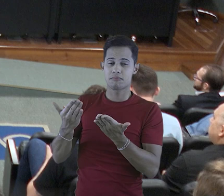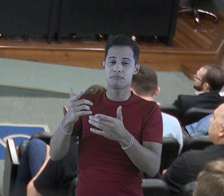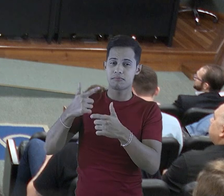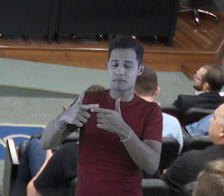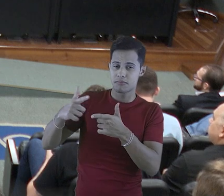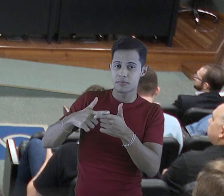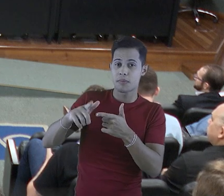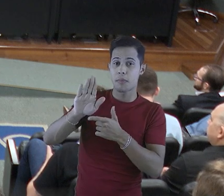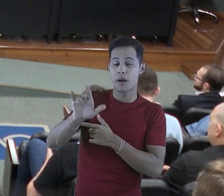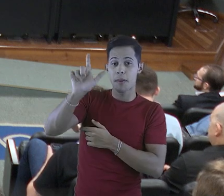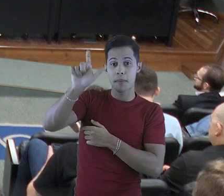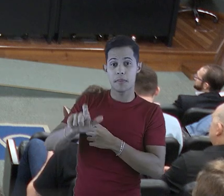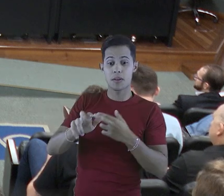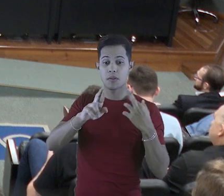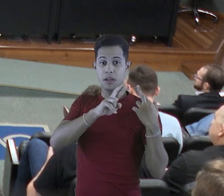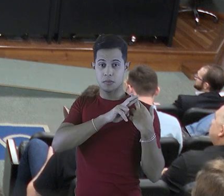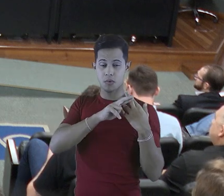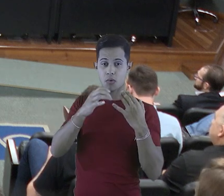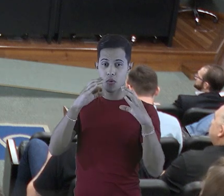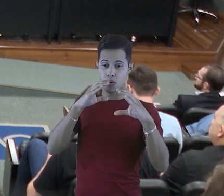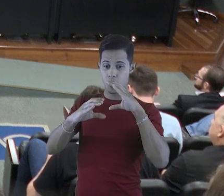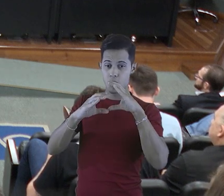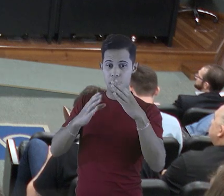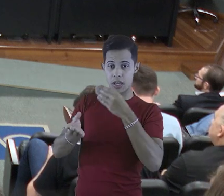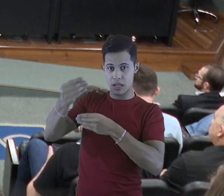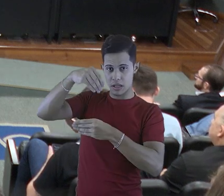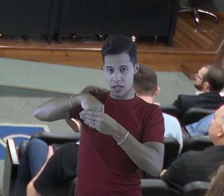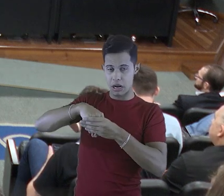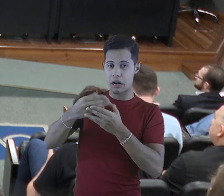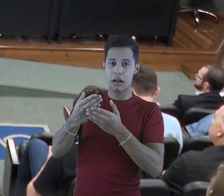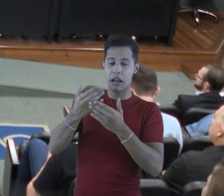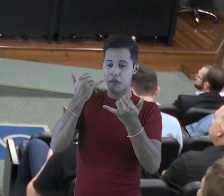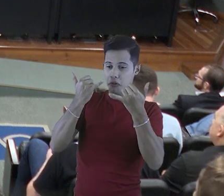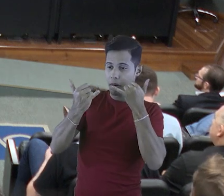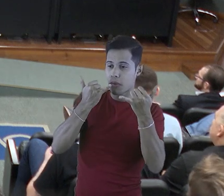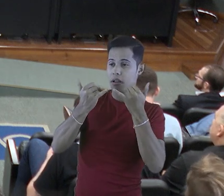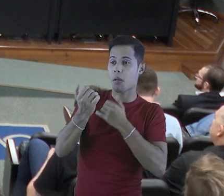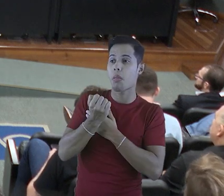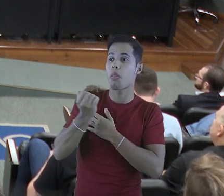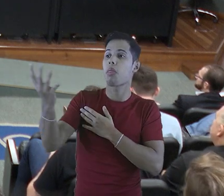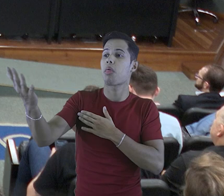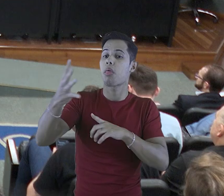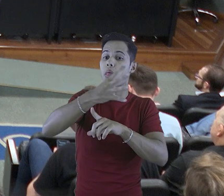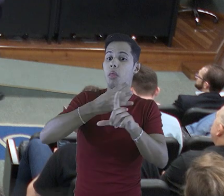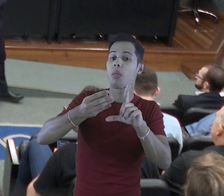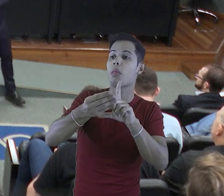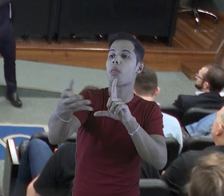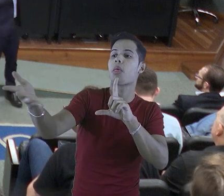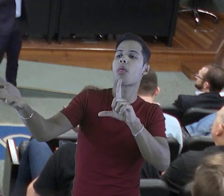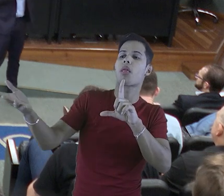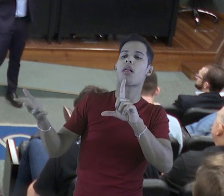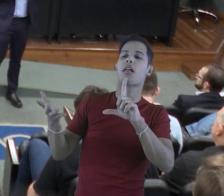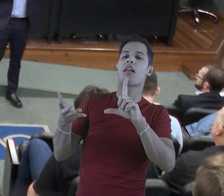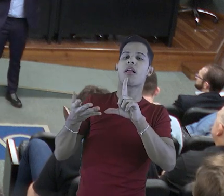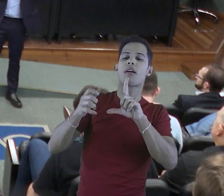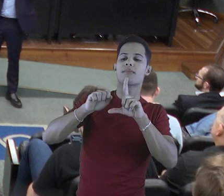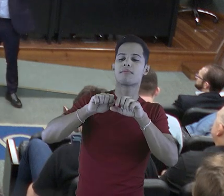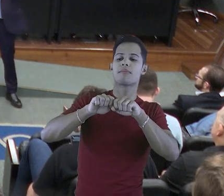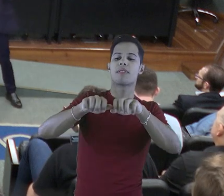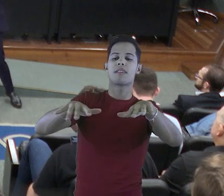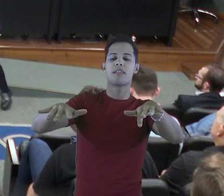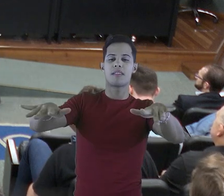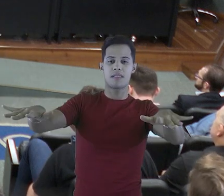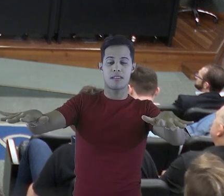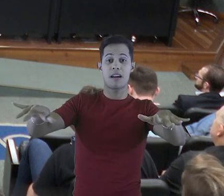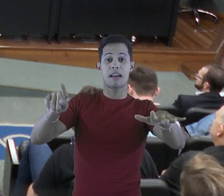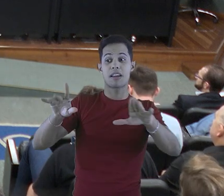é a pessoa responsável por essa comunicação interna, quando há um vazamento de informação, quando há qualquer questão vinculada à LGTB. O nosso